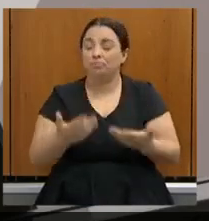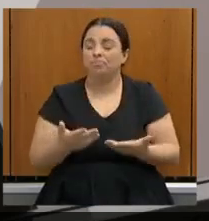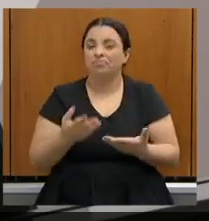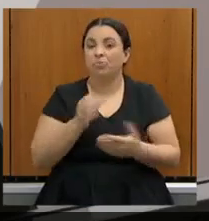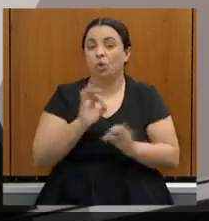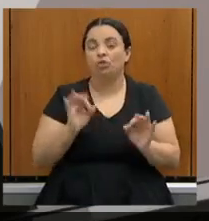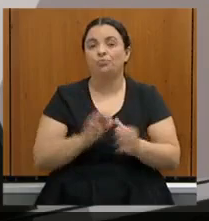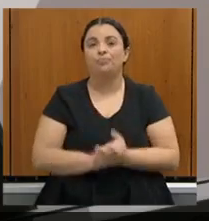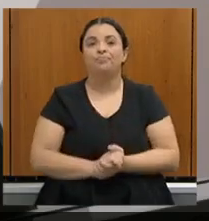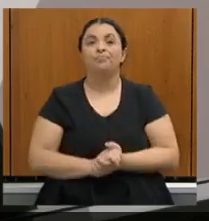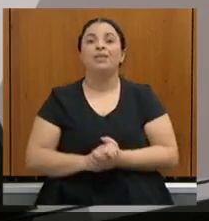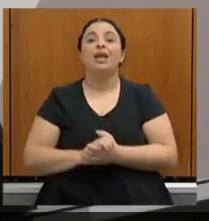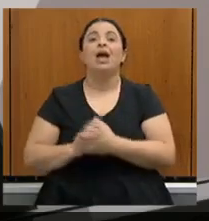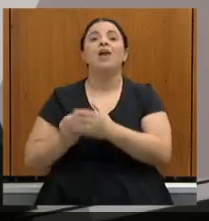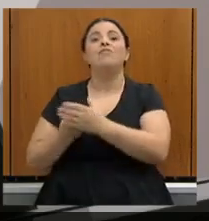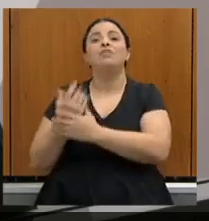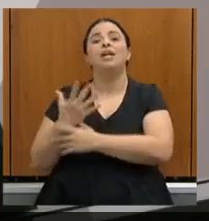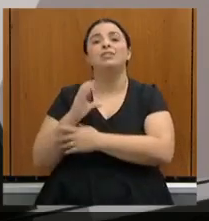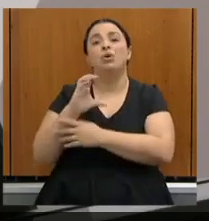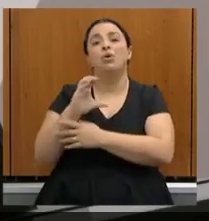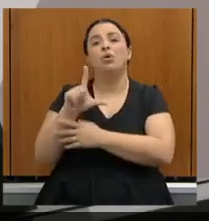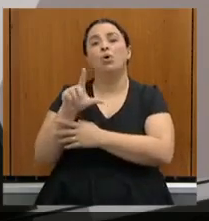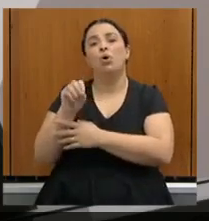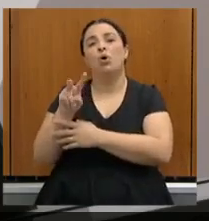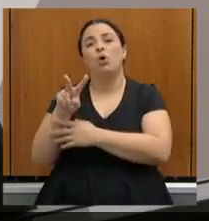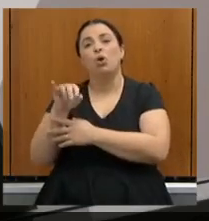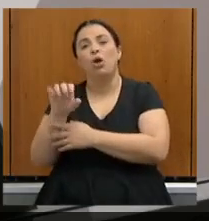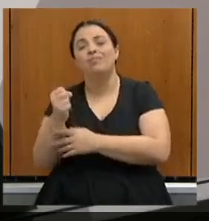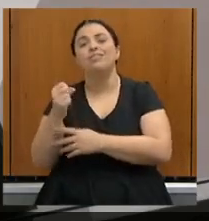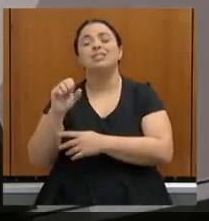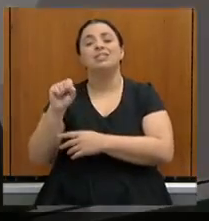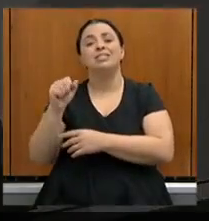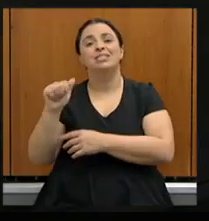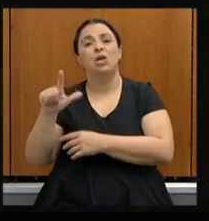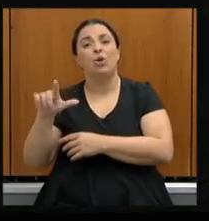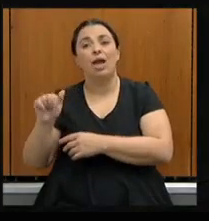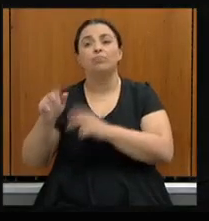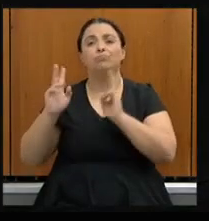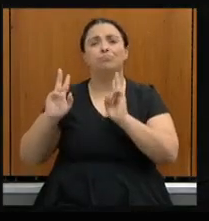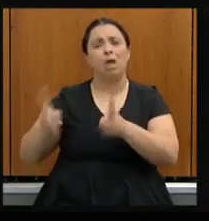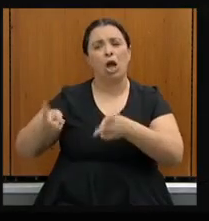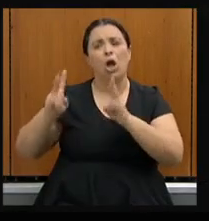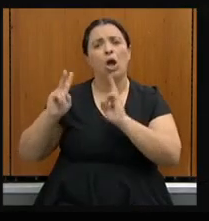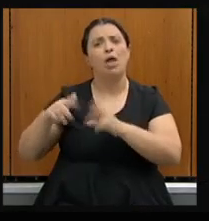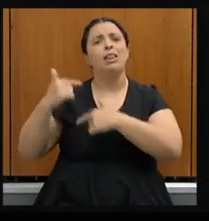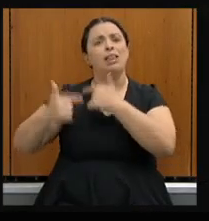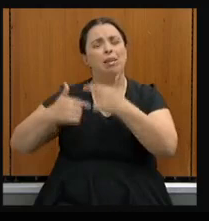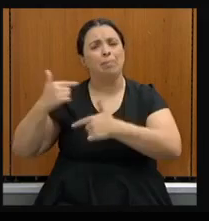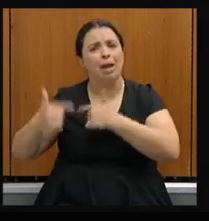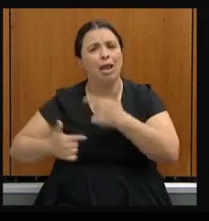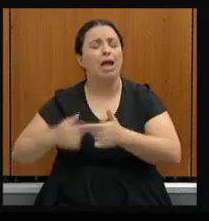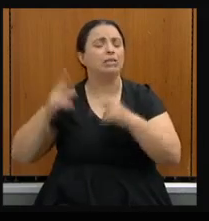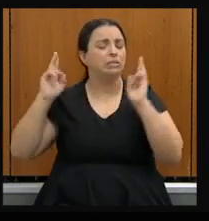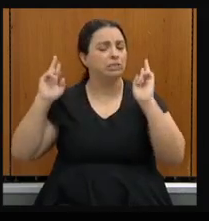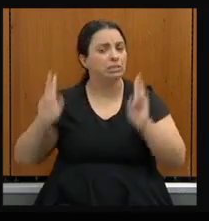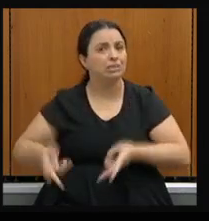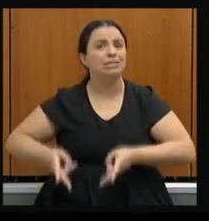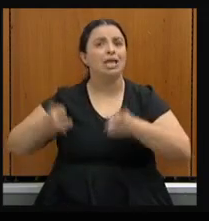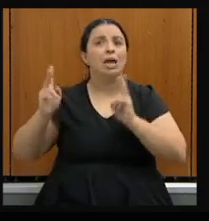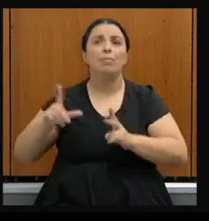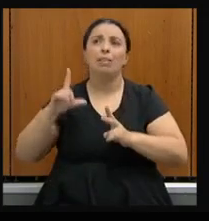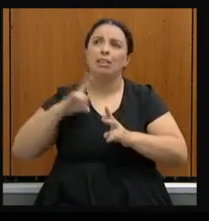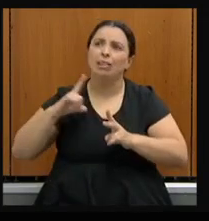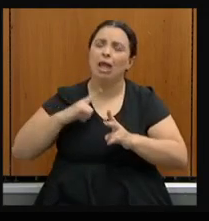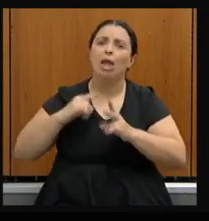180 mil pessoas alcançadas, nós não paramos, o Palácio e sua Companhia têm feito atividades constantes online,